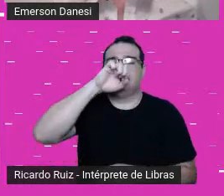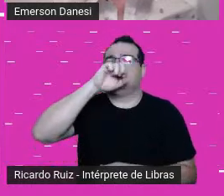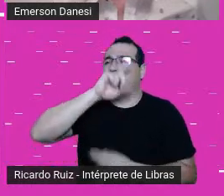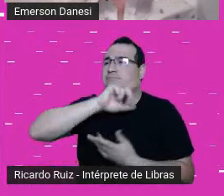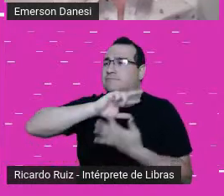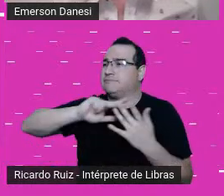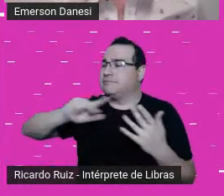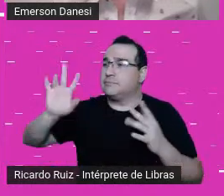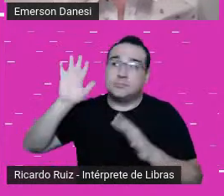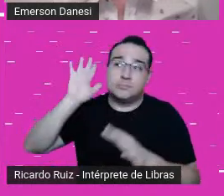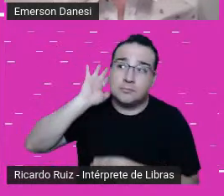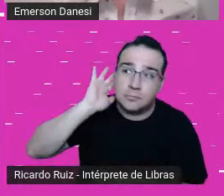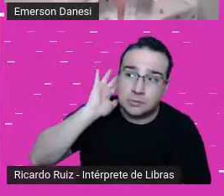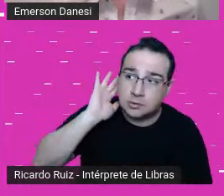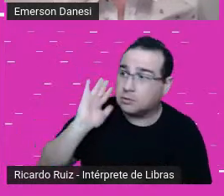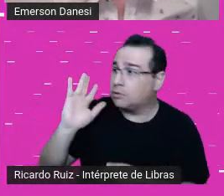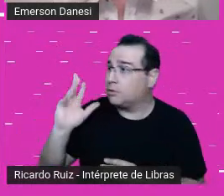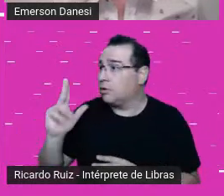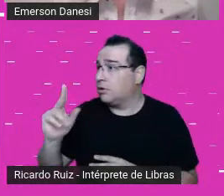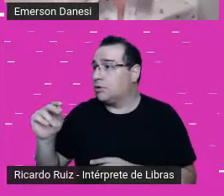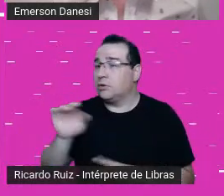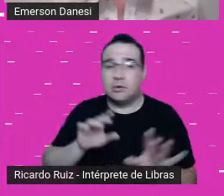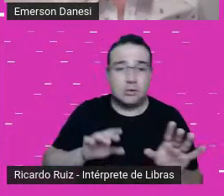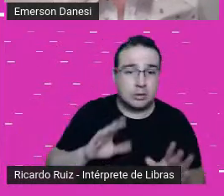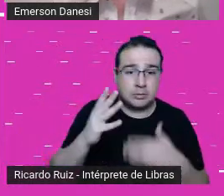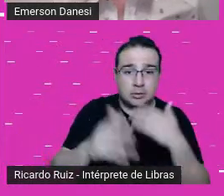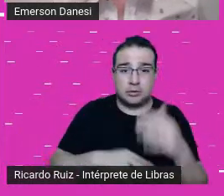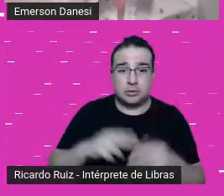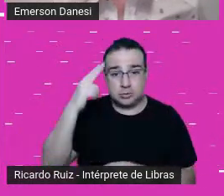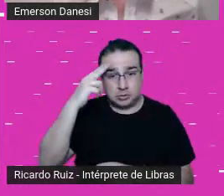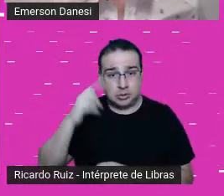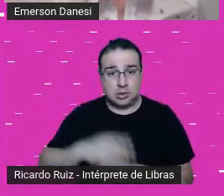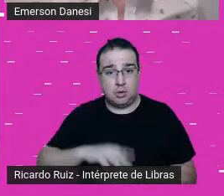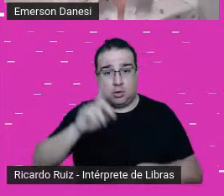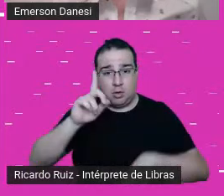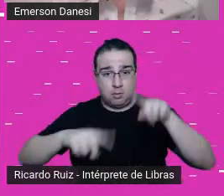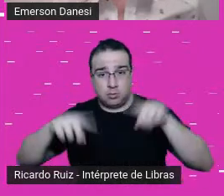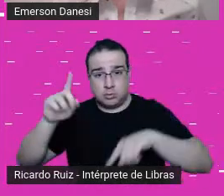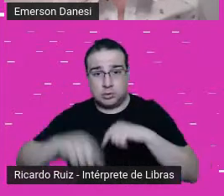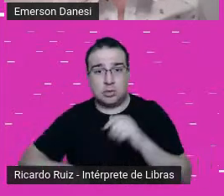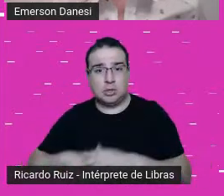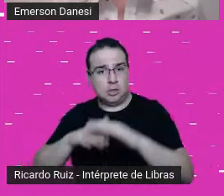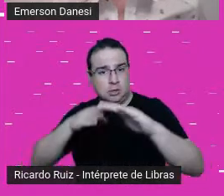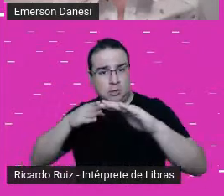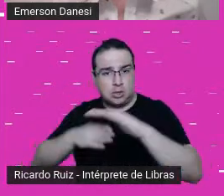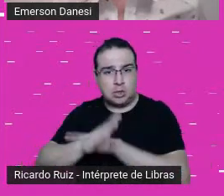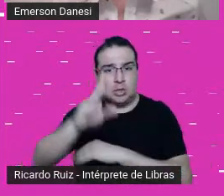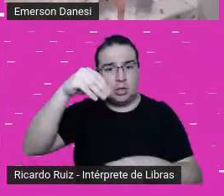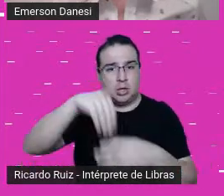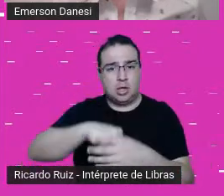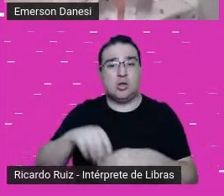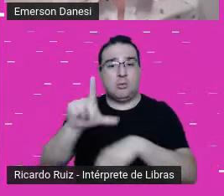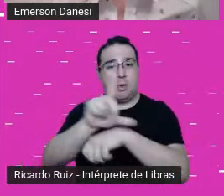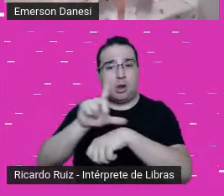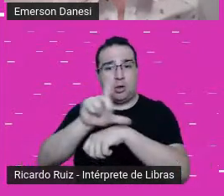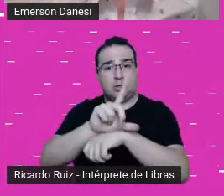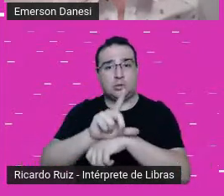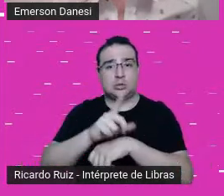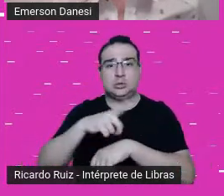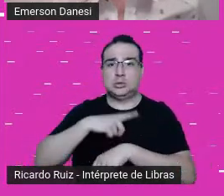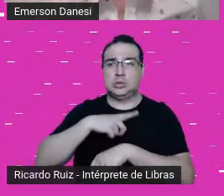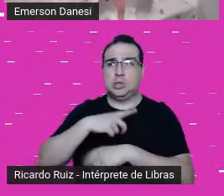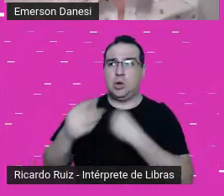atravessavam, em um desses sonhos, eu variei um pouquinho e entrei dentro de uma loja que era como se